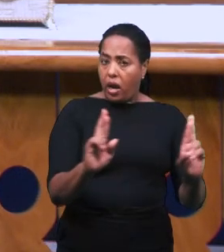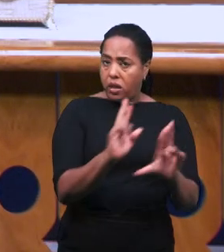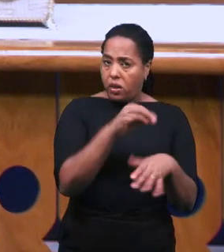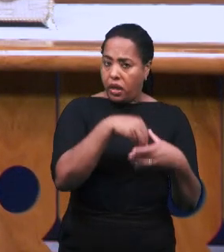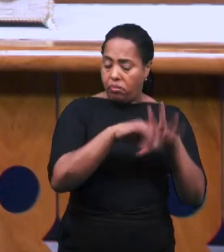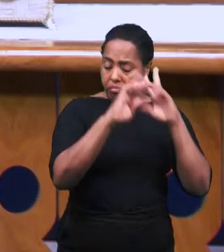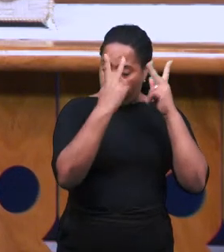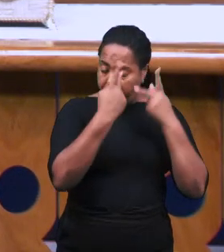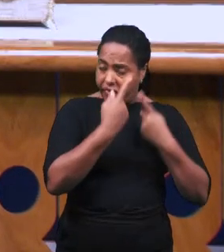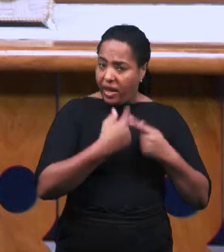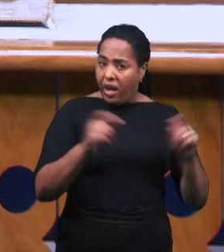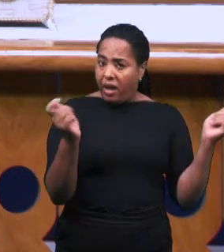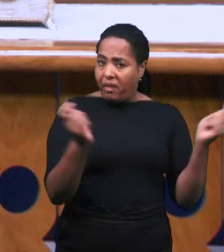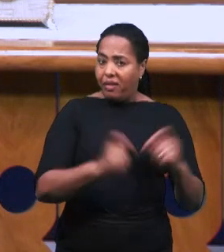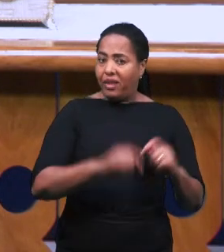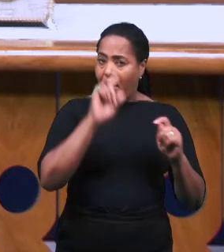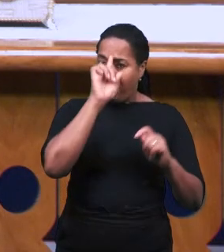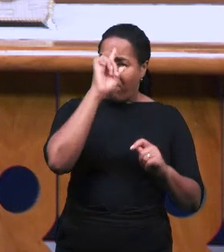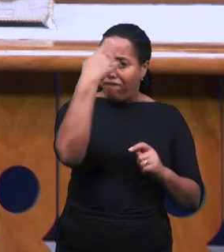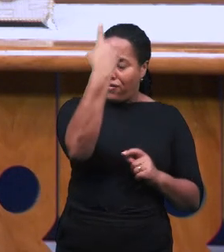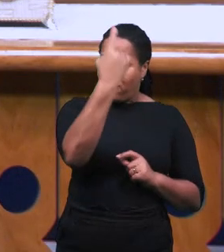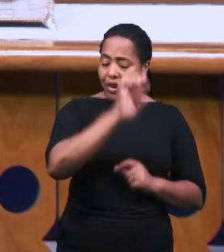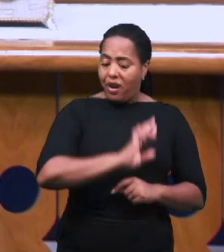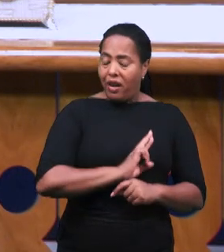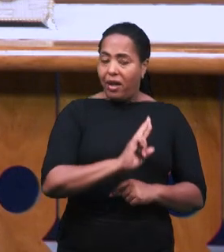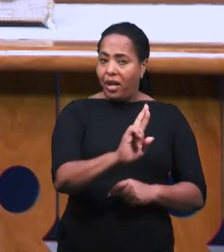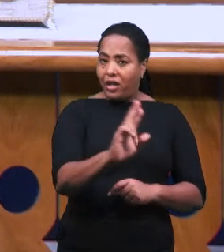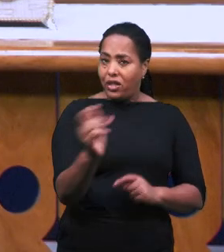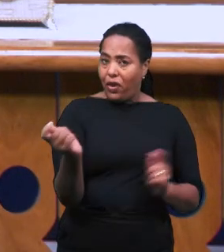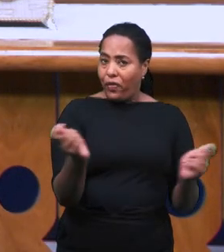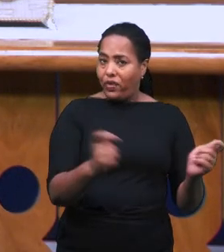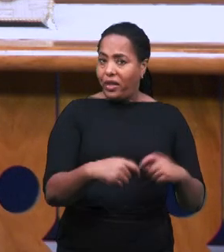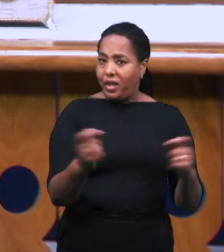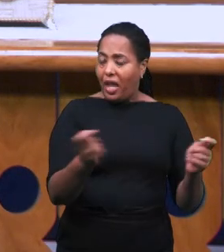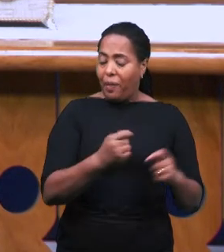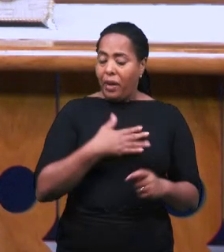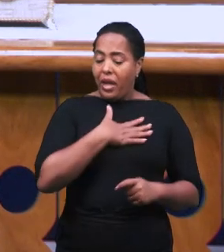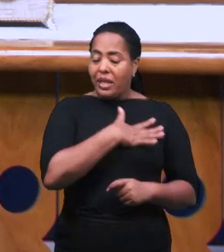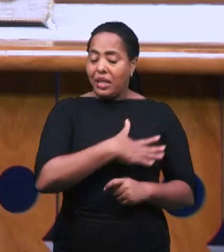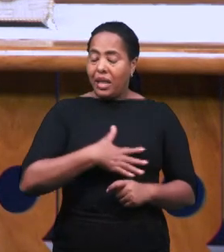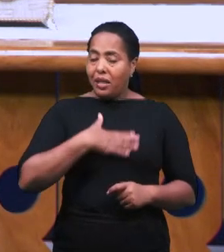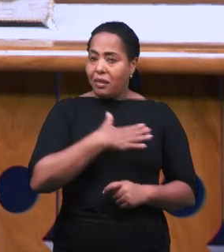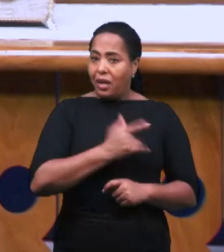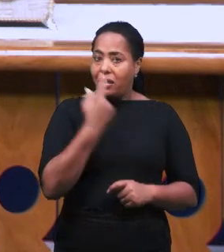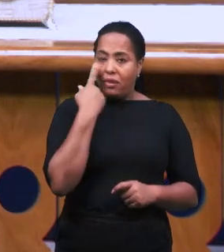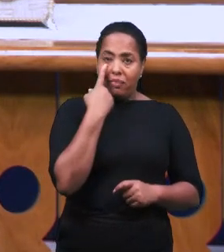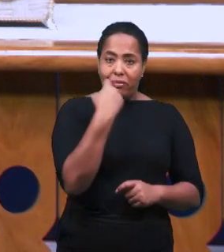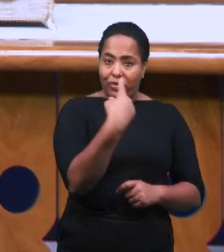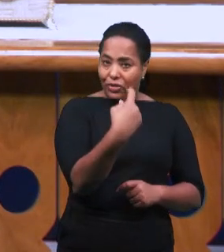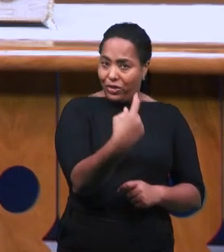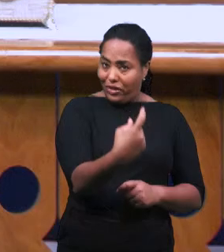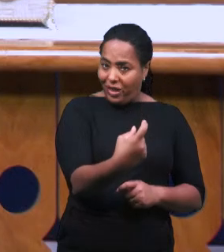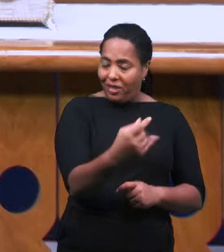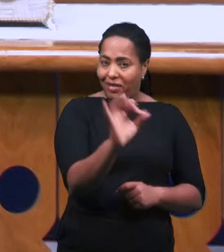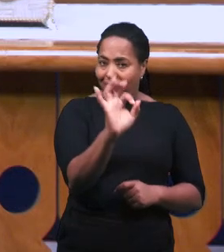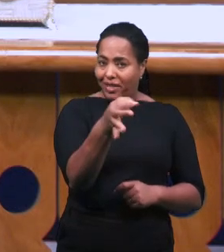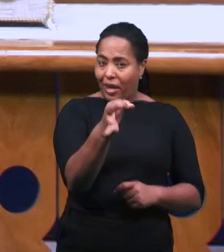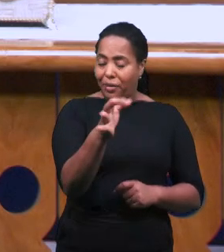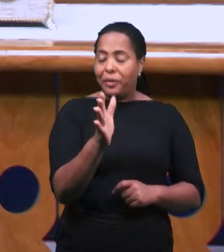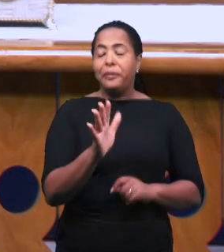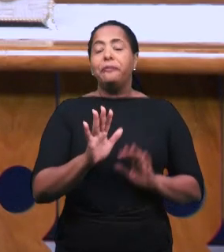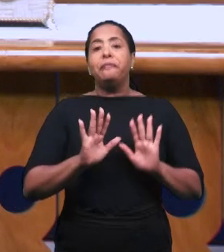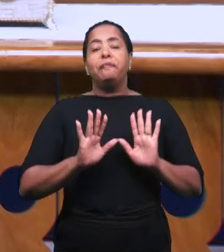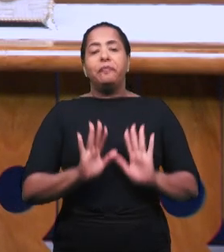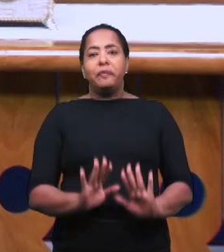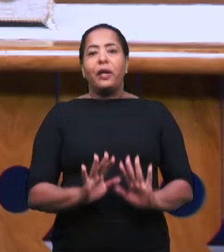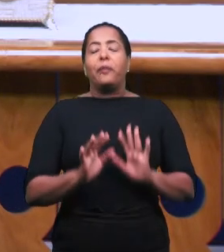religião para satisfazer os seus interesses. Mas veja só, então quando nós chegamos